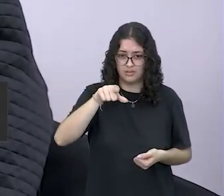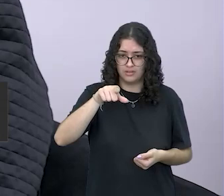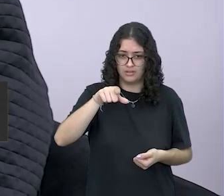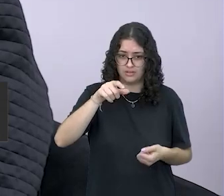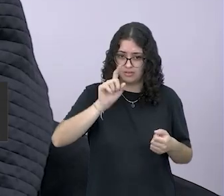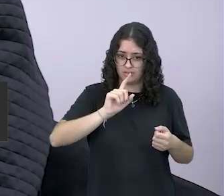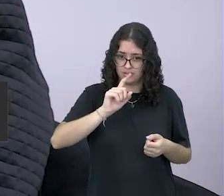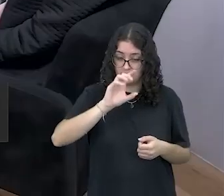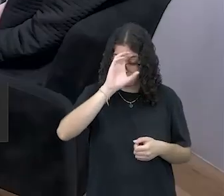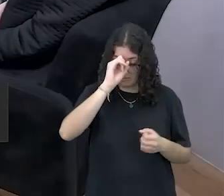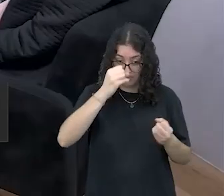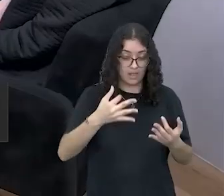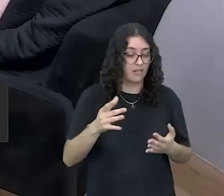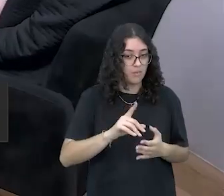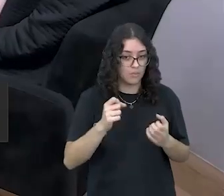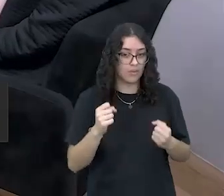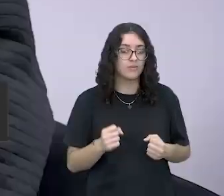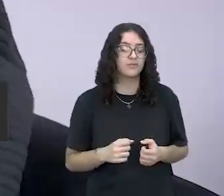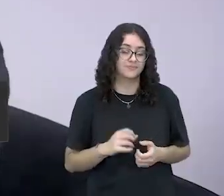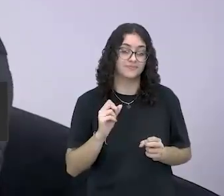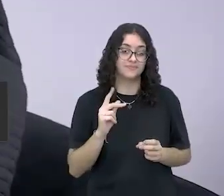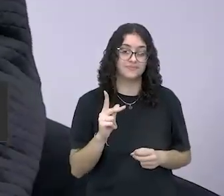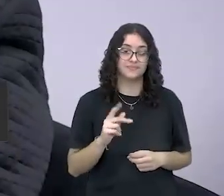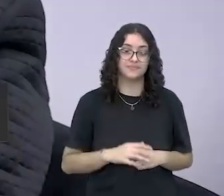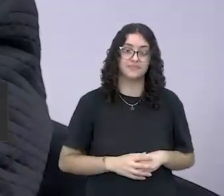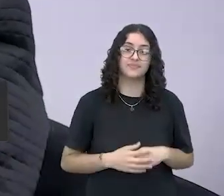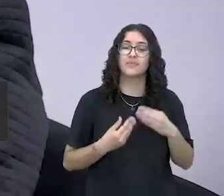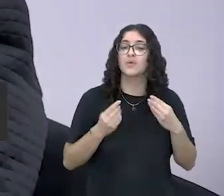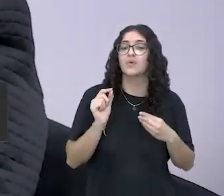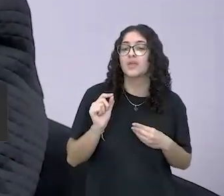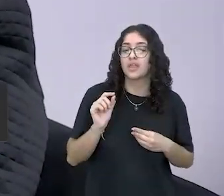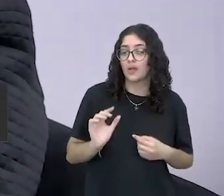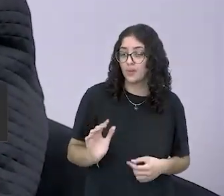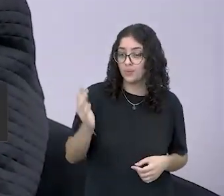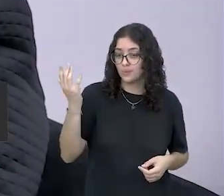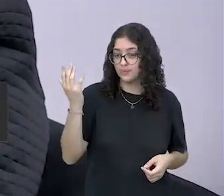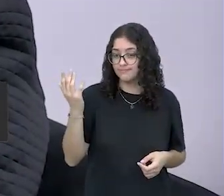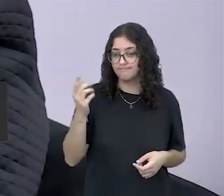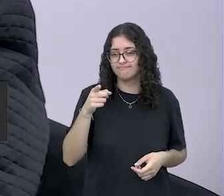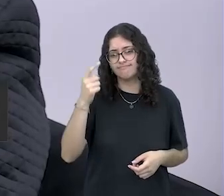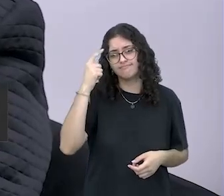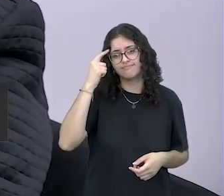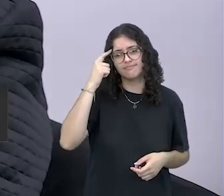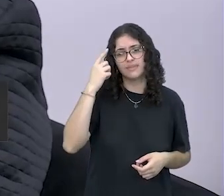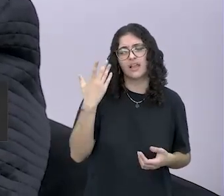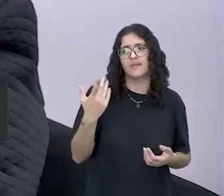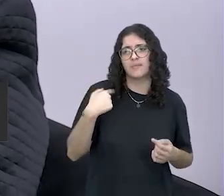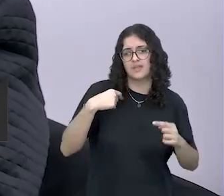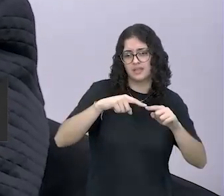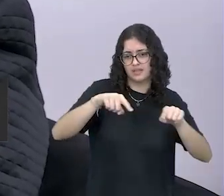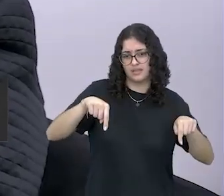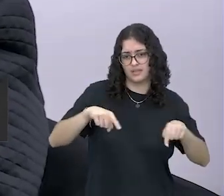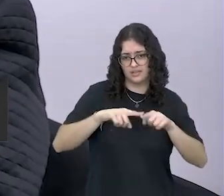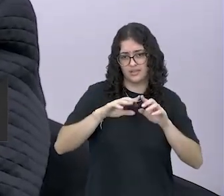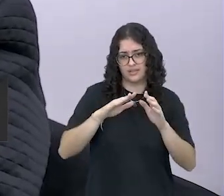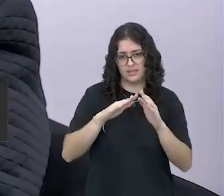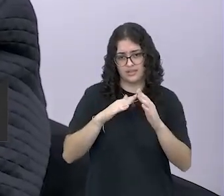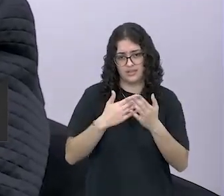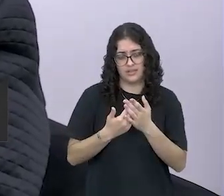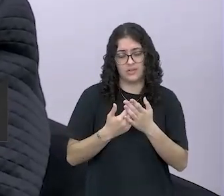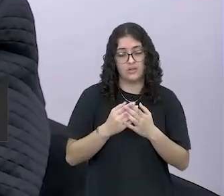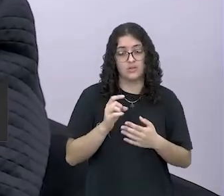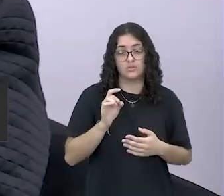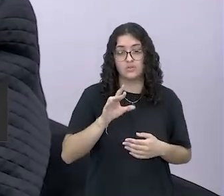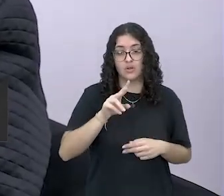ali, Vi? Não? Não, pode falar. Posso? Depois eu completo. Então, o que acontece? Você vai pensar assim, mas a minha sala, a gente